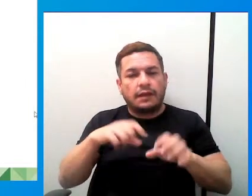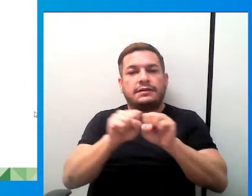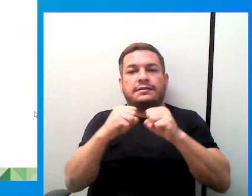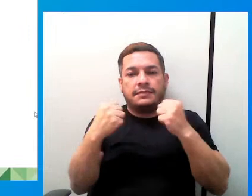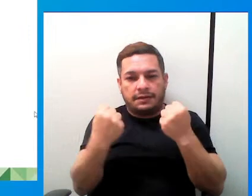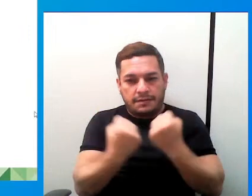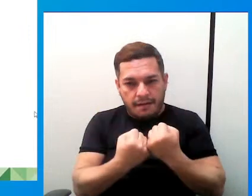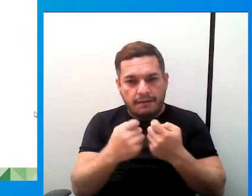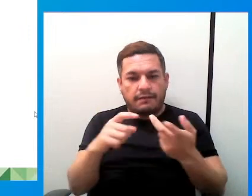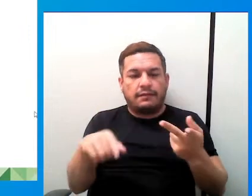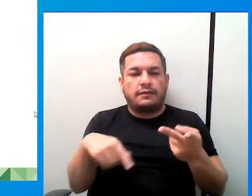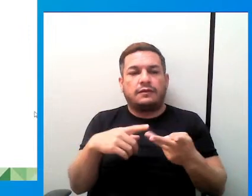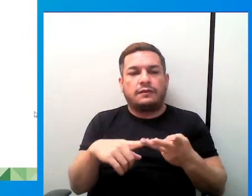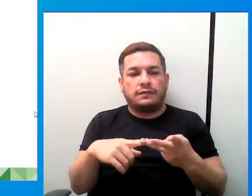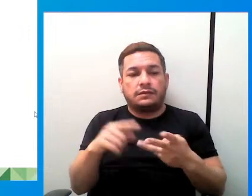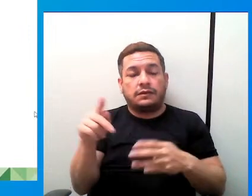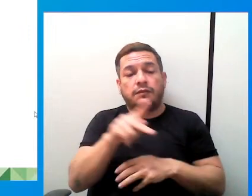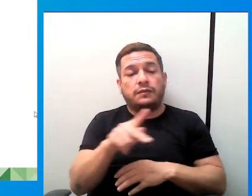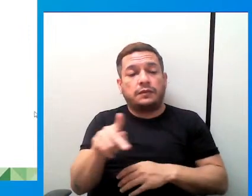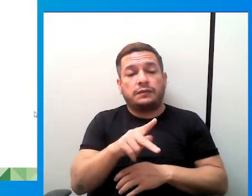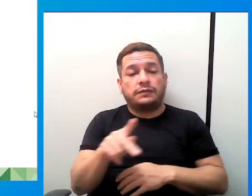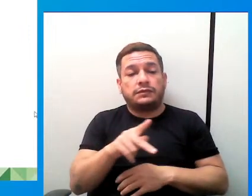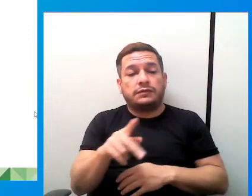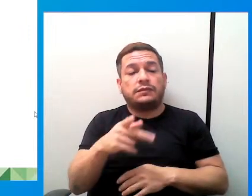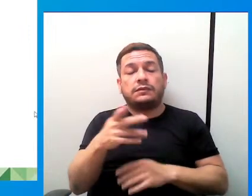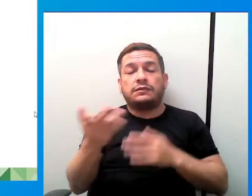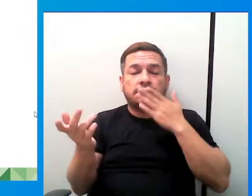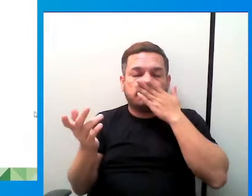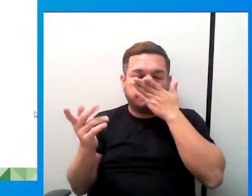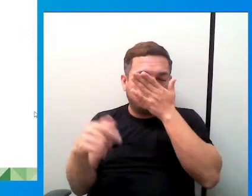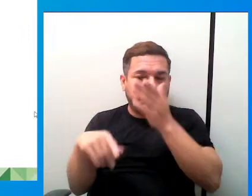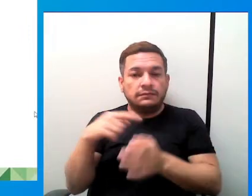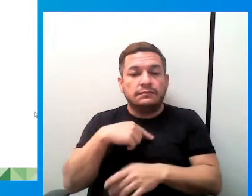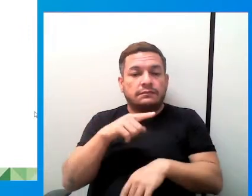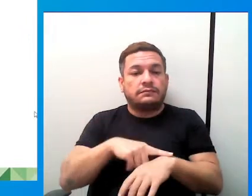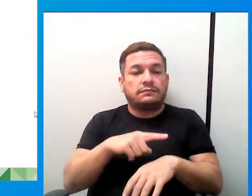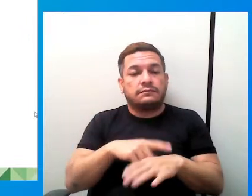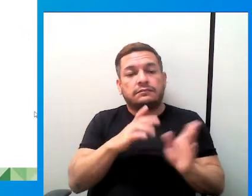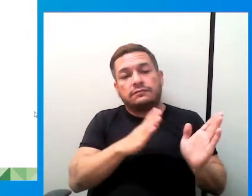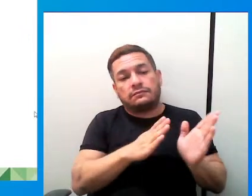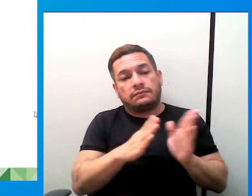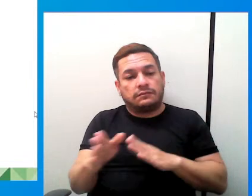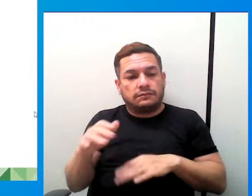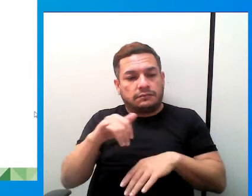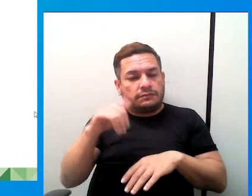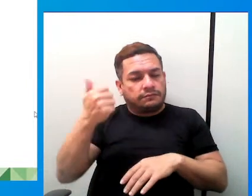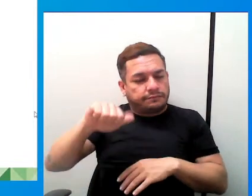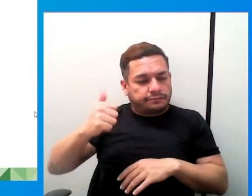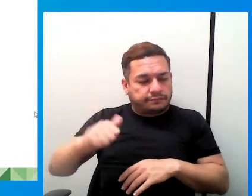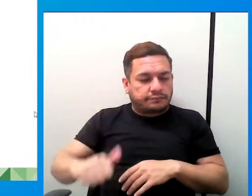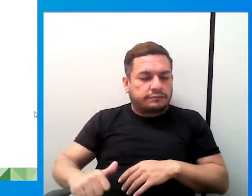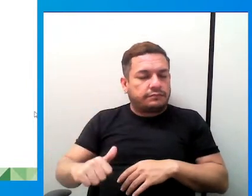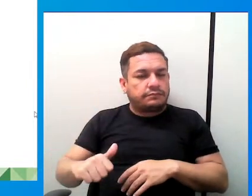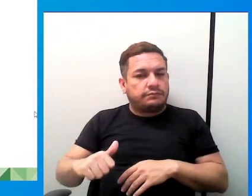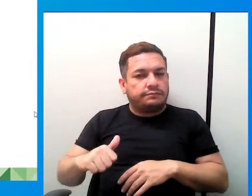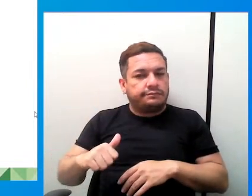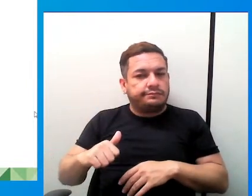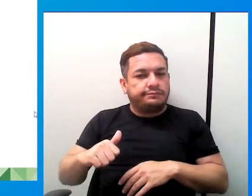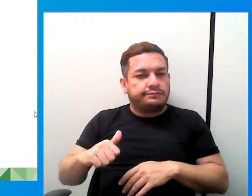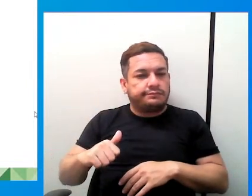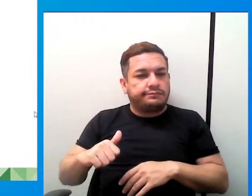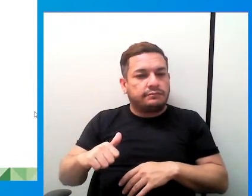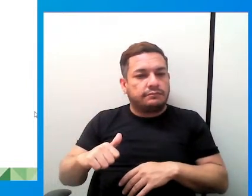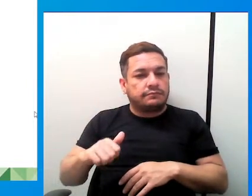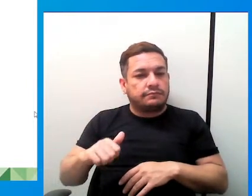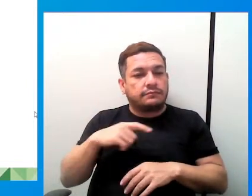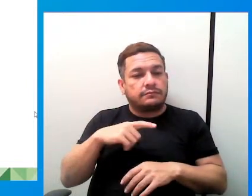seminário. Então, por que que o professor, ele não ressignifica um desses momentos, ou mais de um desses momentos de avaliação, e